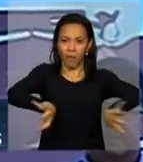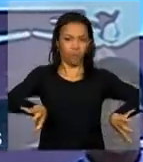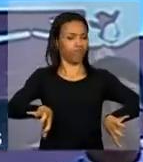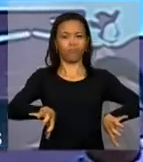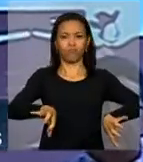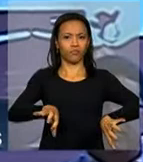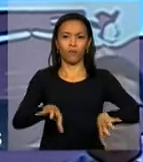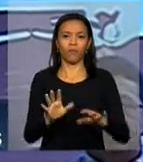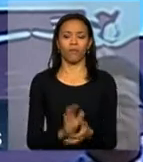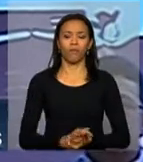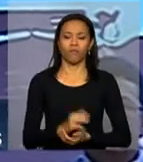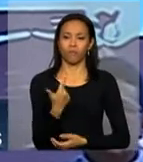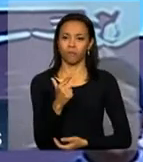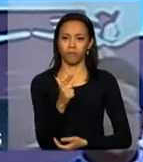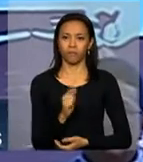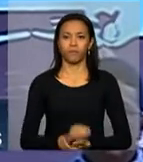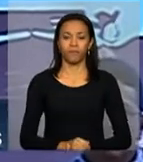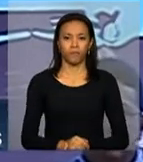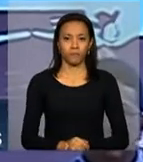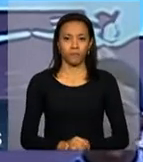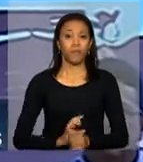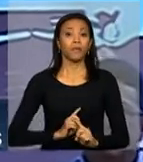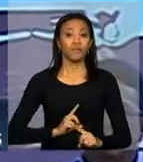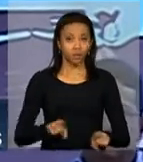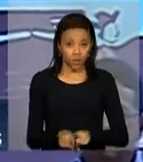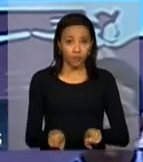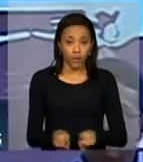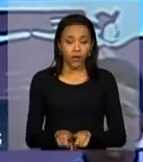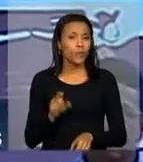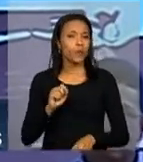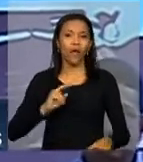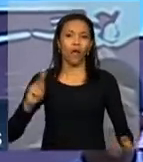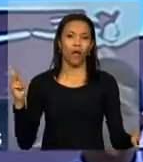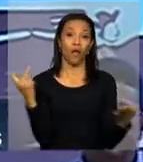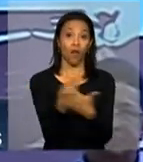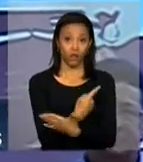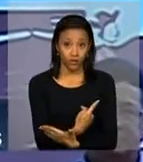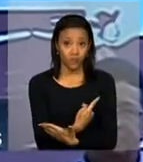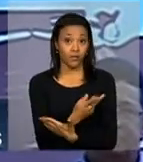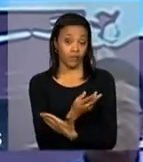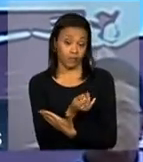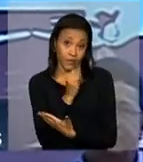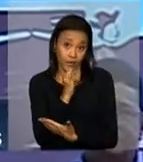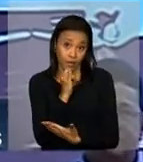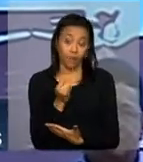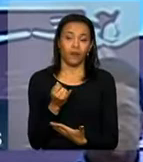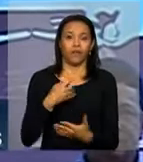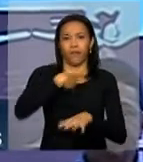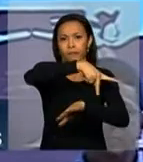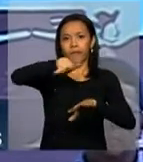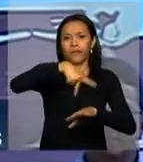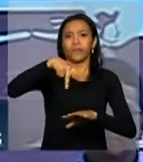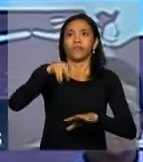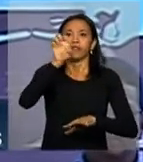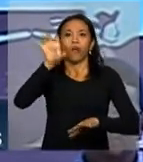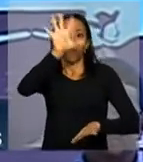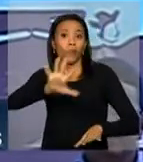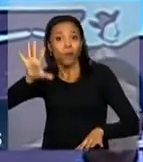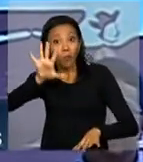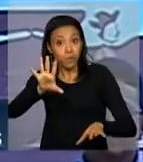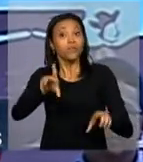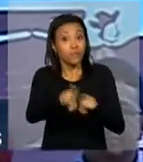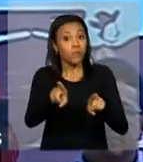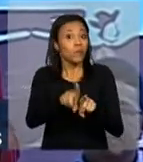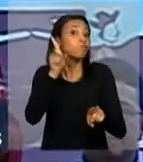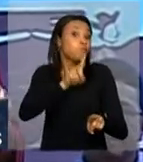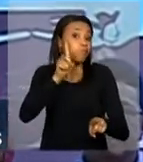menos há o que ocorre hoje em países da Europa ou até nos Estados Unidos,